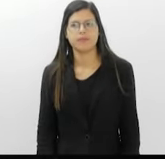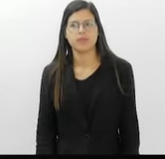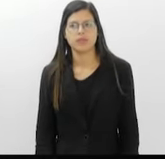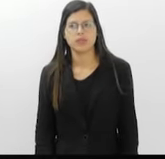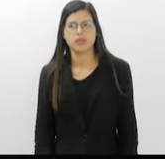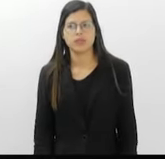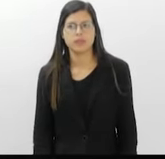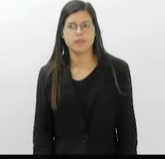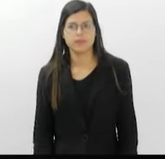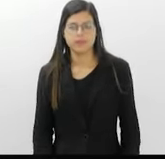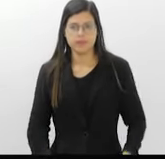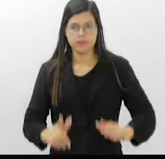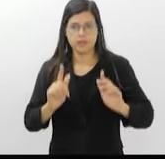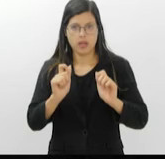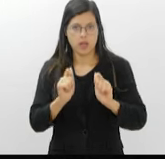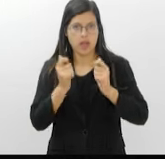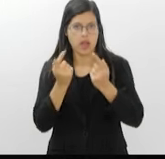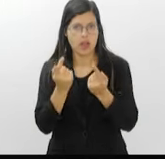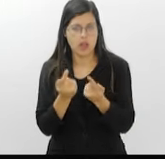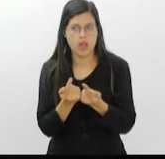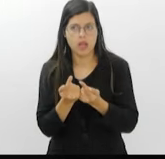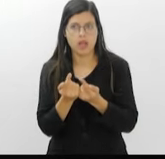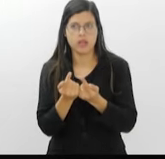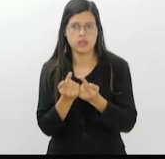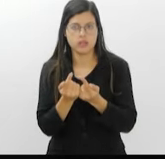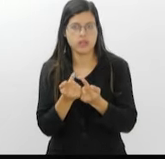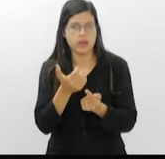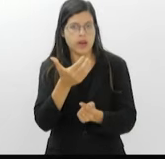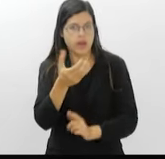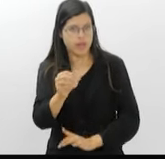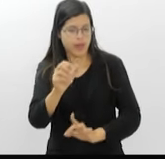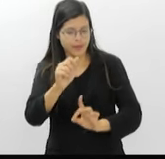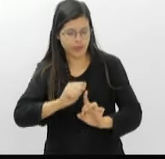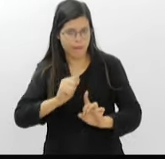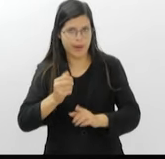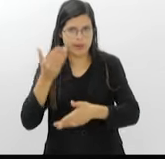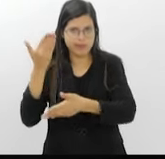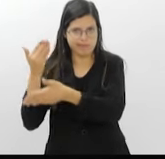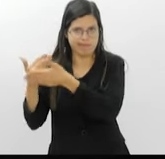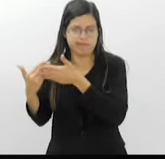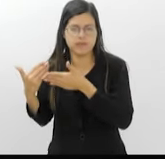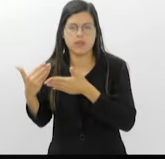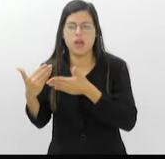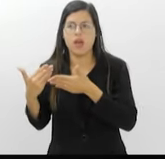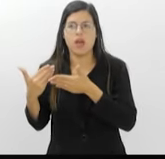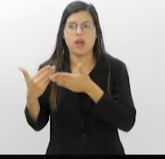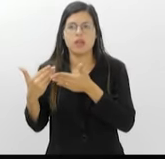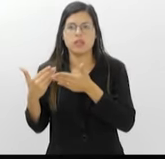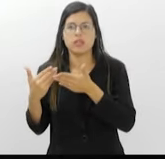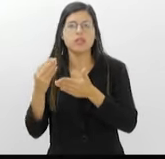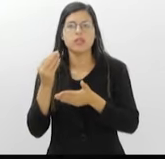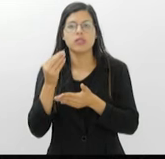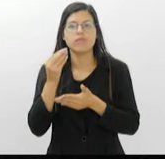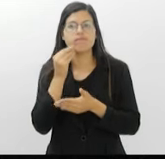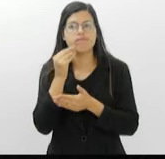que esta casa tinha se empenhado, há 10 meses atrás, a mudar